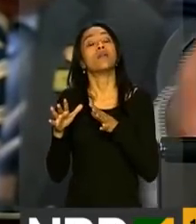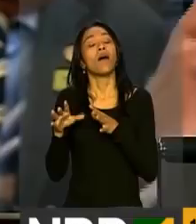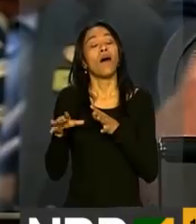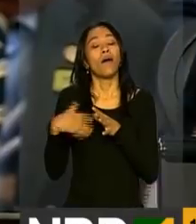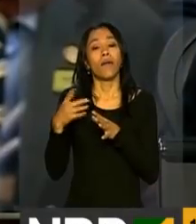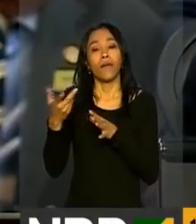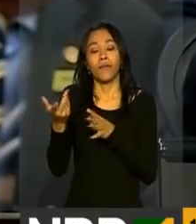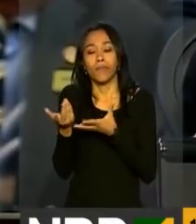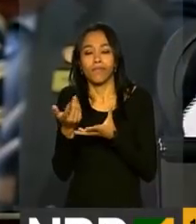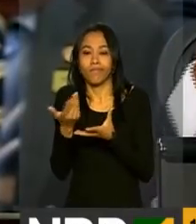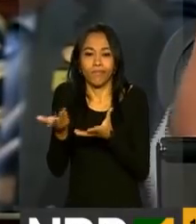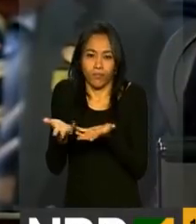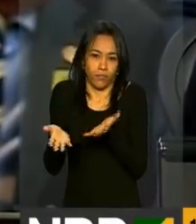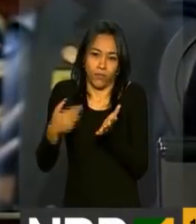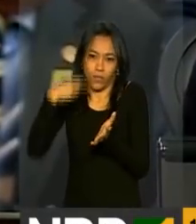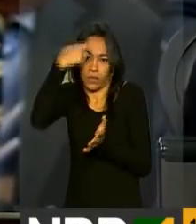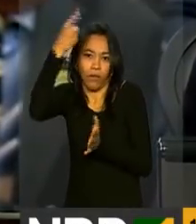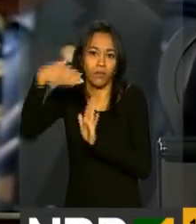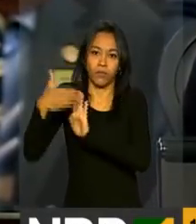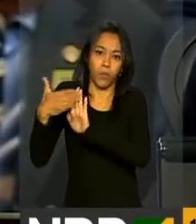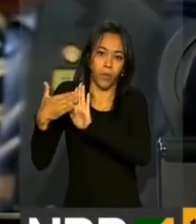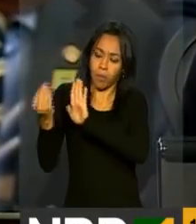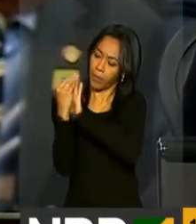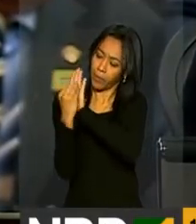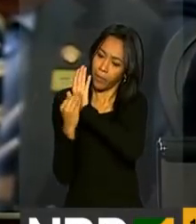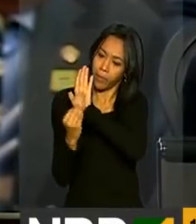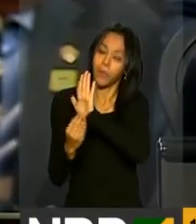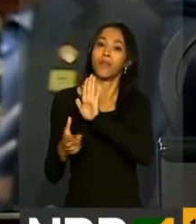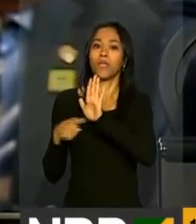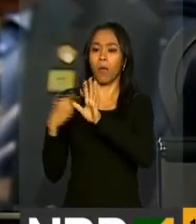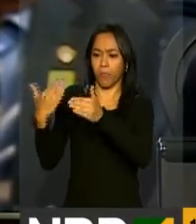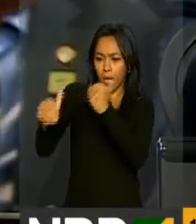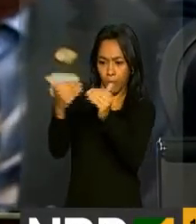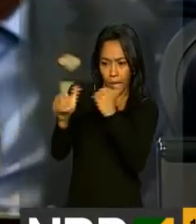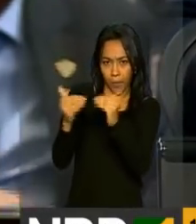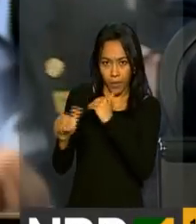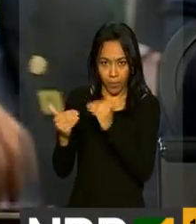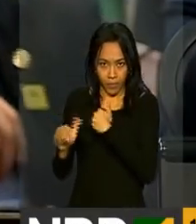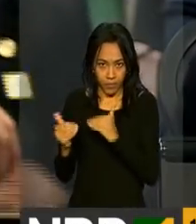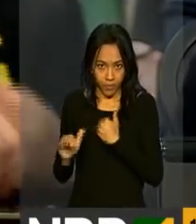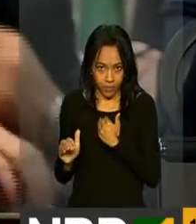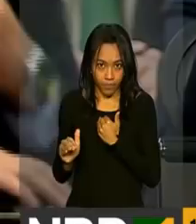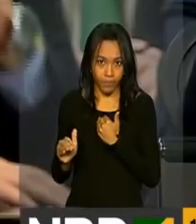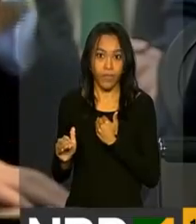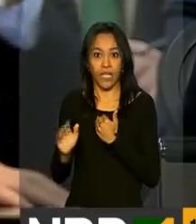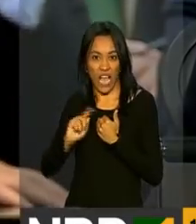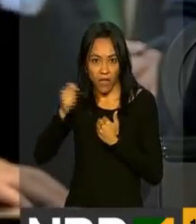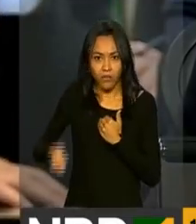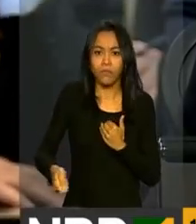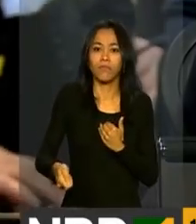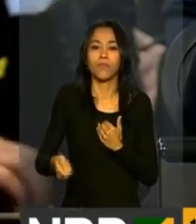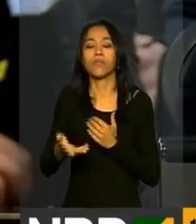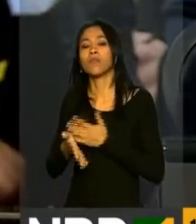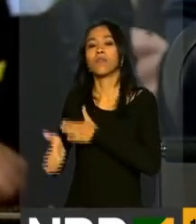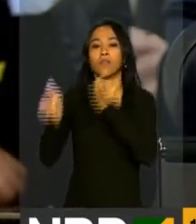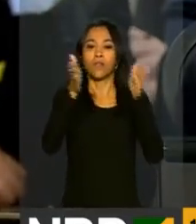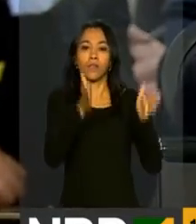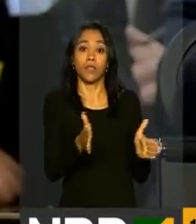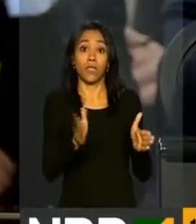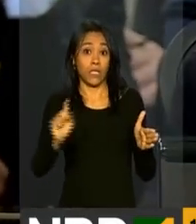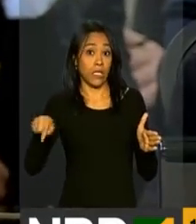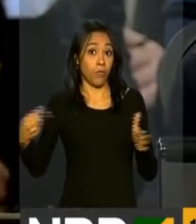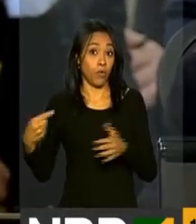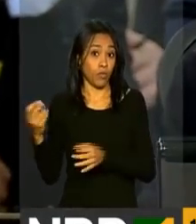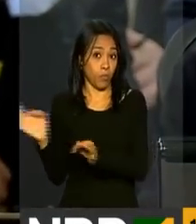estabelecem suas suas idéias e portanto há uma controvérsia né radical ea depois da